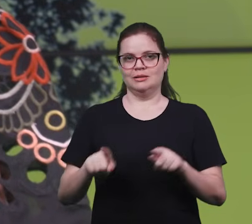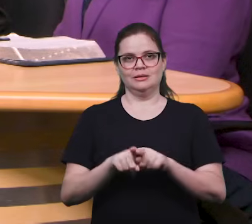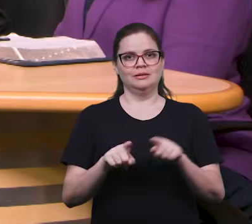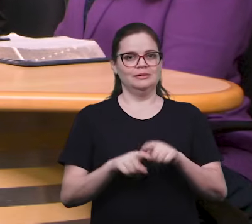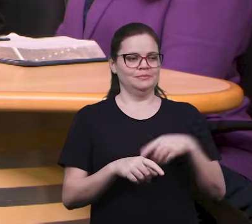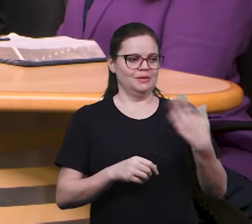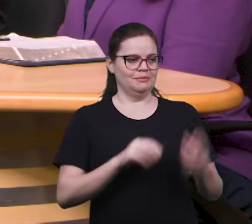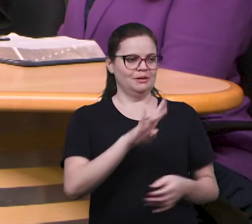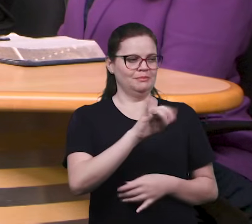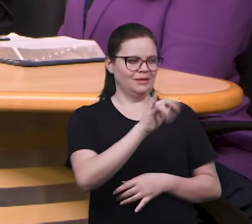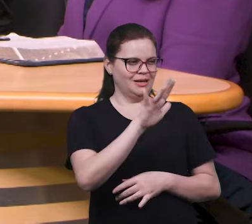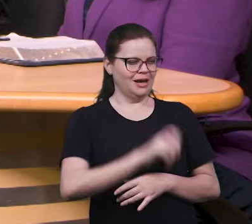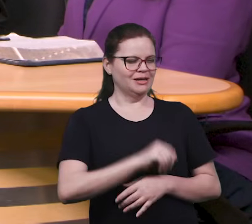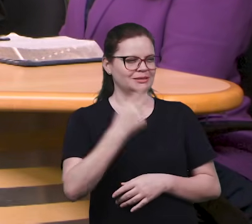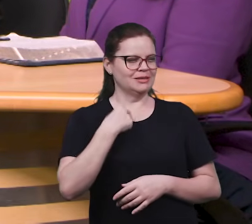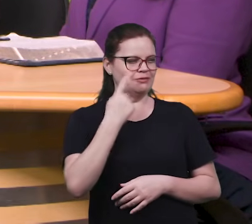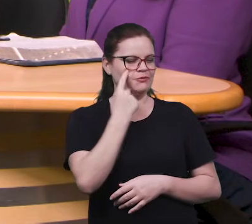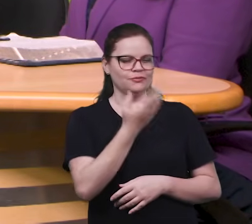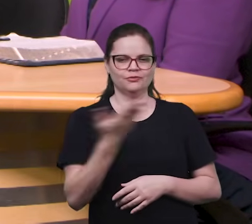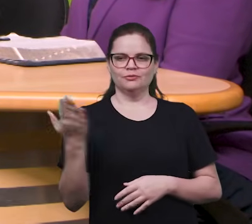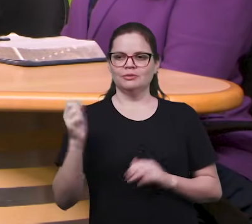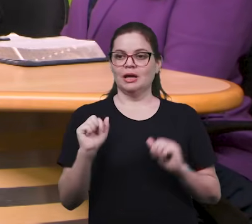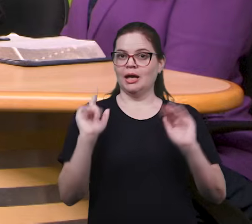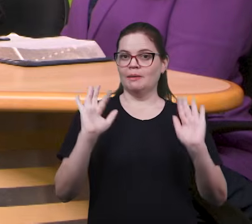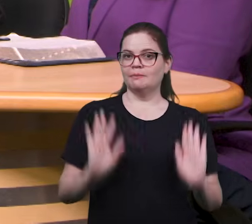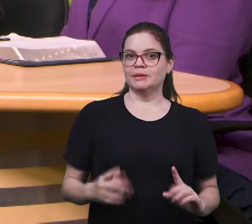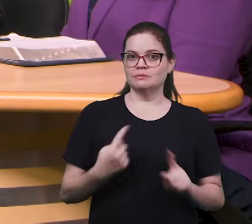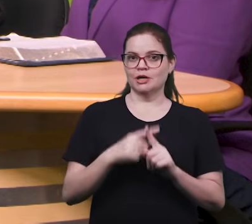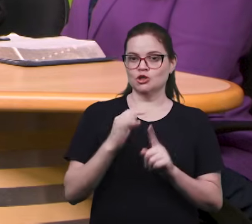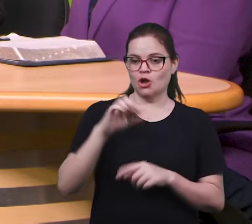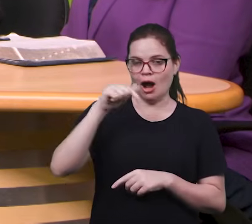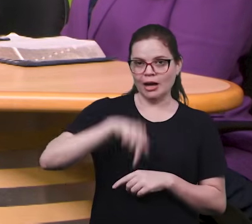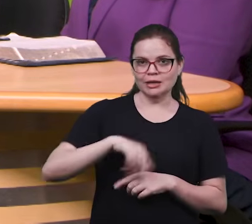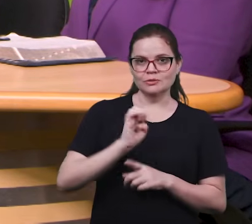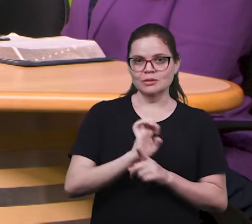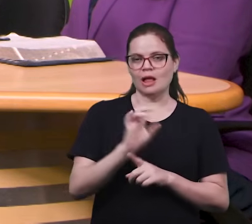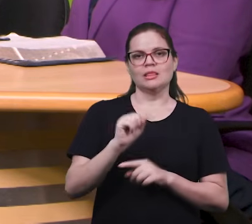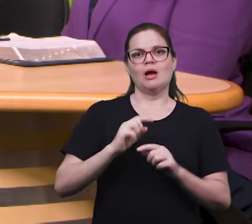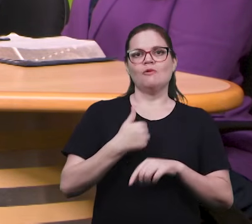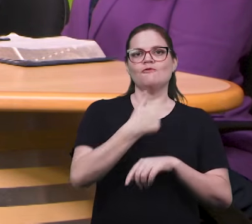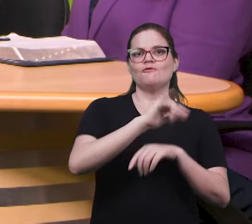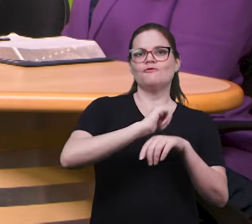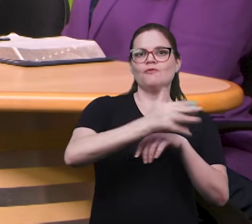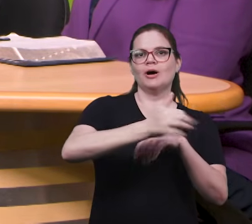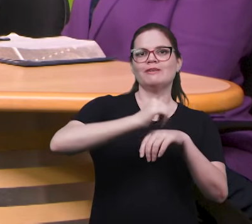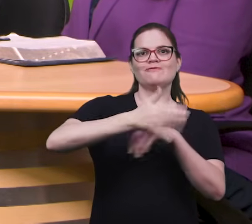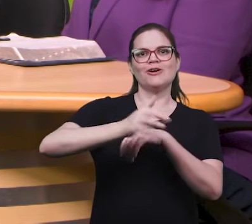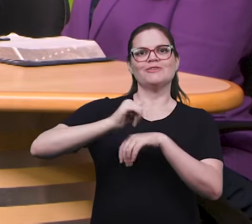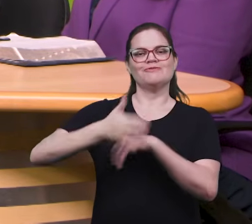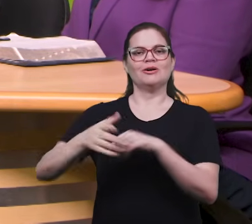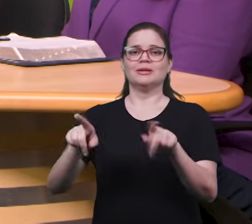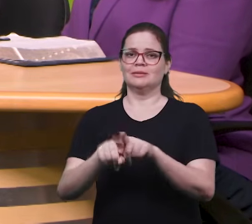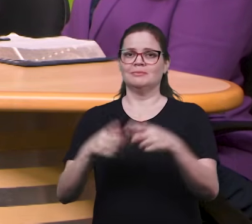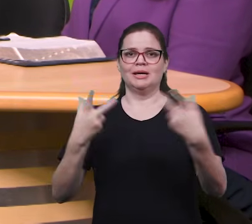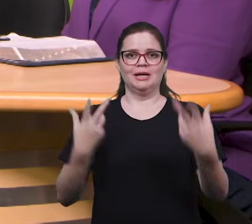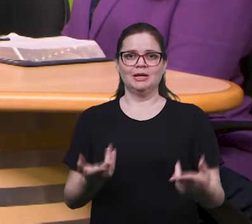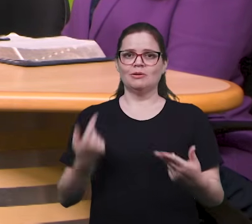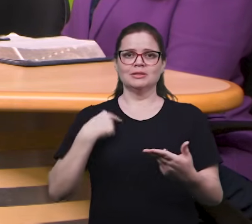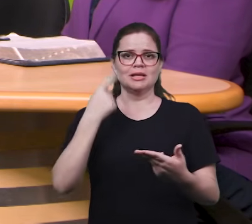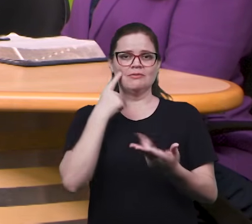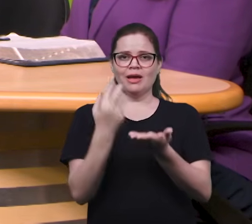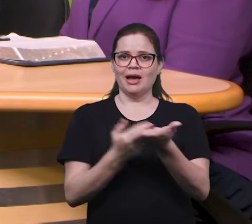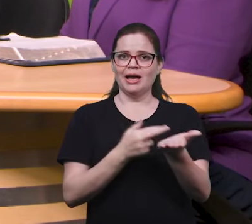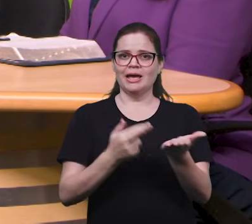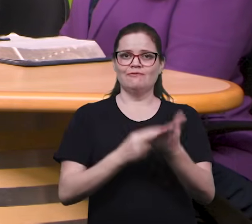nós vermos como que, para além das nossas fronteiras, esse trabalho da Escola Bíblica Dominical em quadrinhos tem